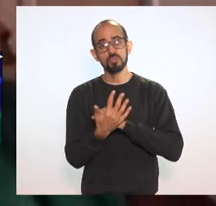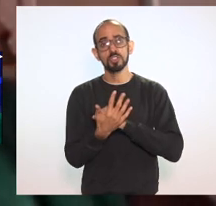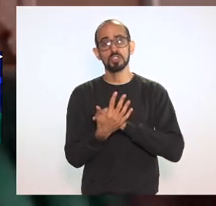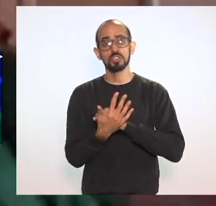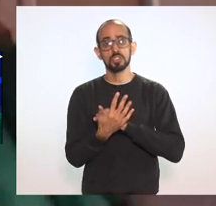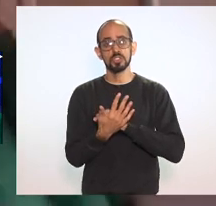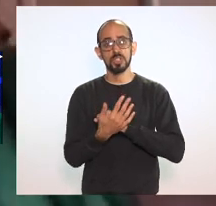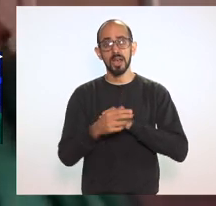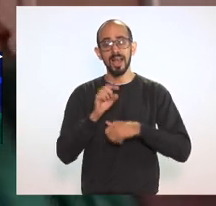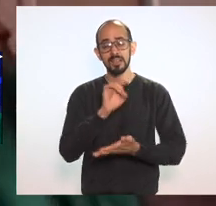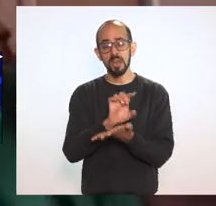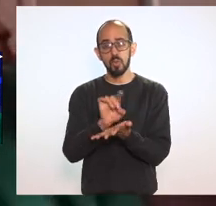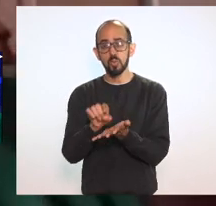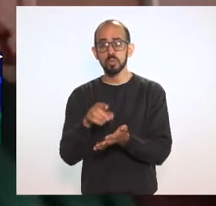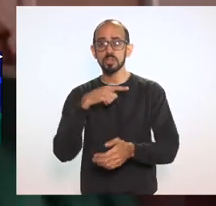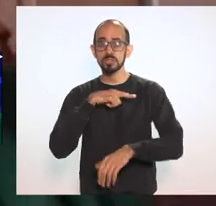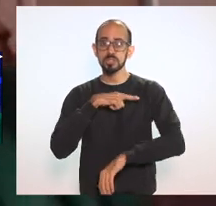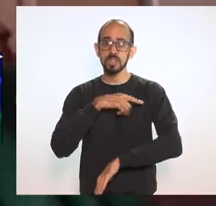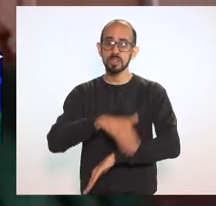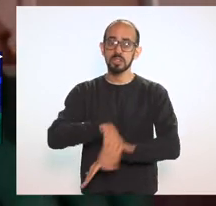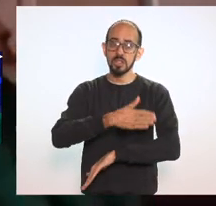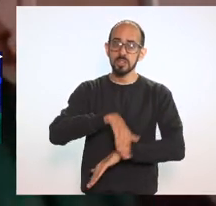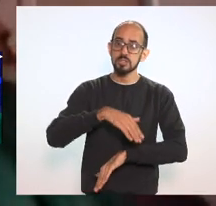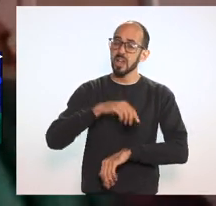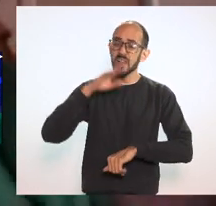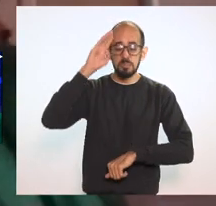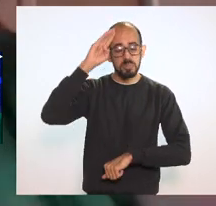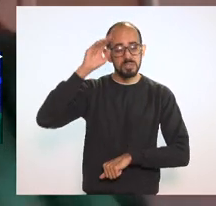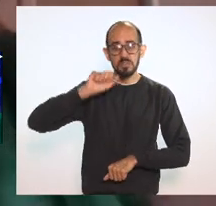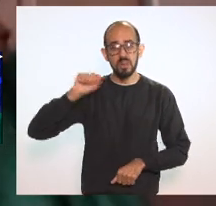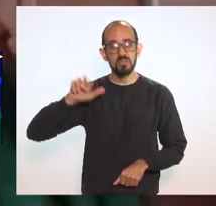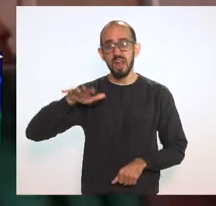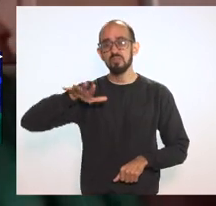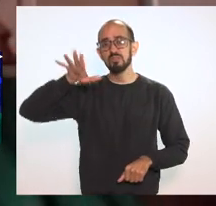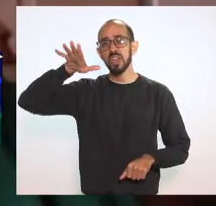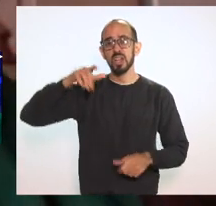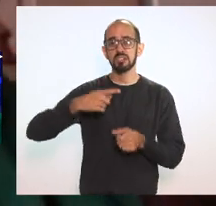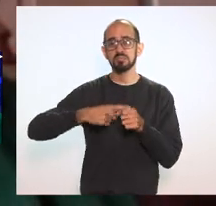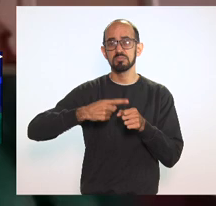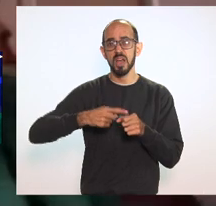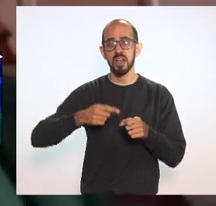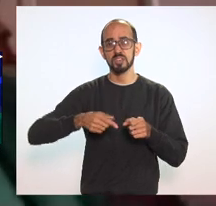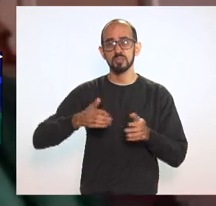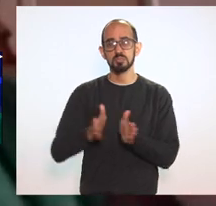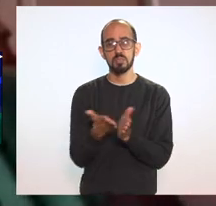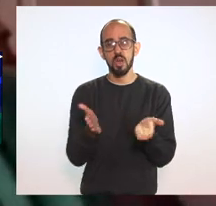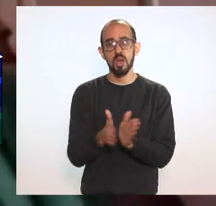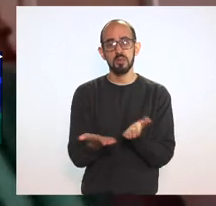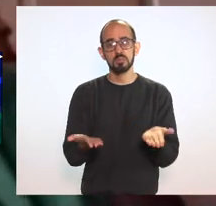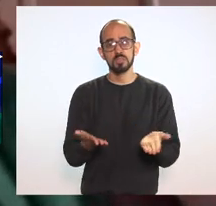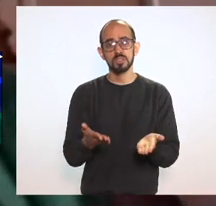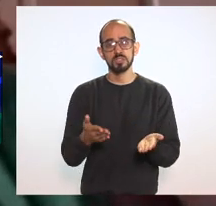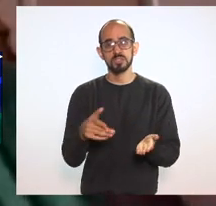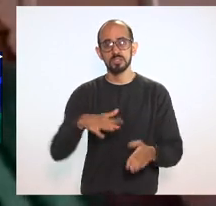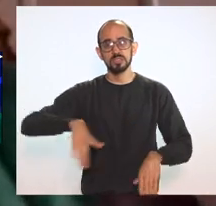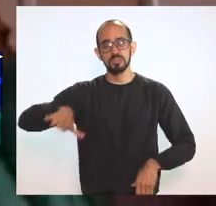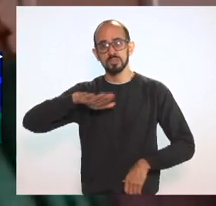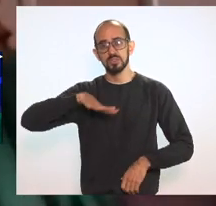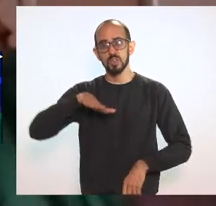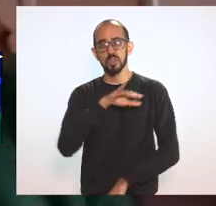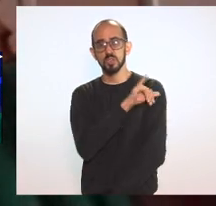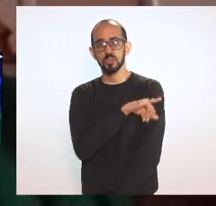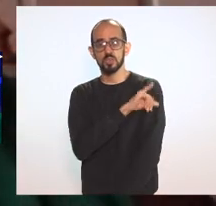pessoas têm endereço elas estão nas favelas e nos loteamentos elas estão nas periferias do Grande Rio